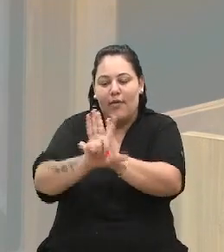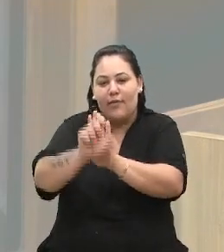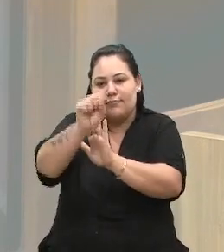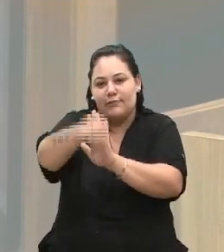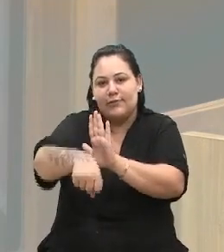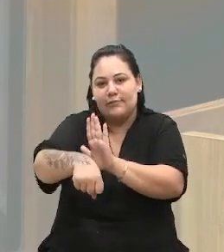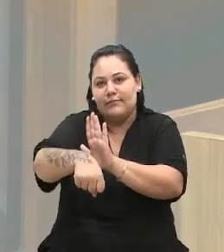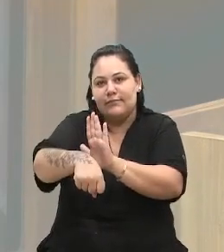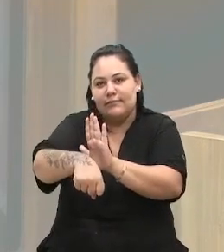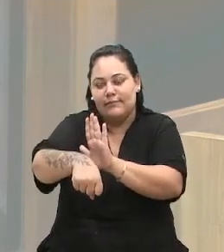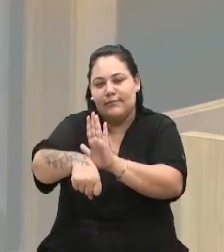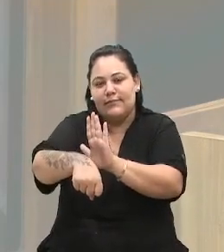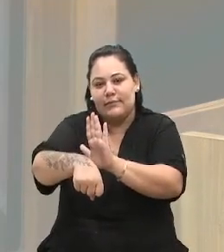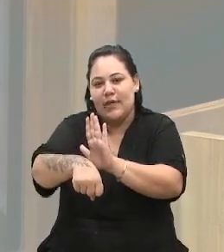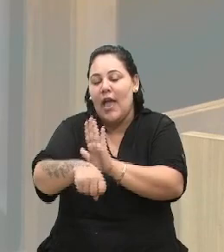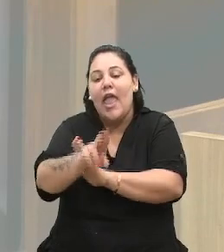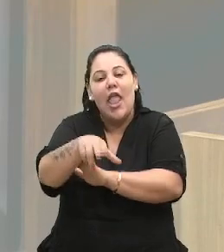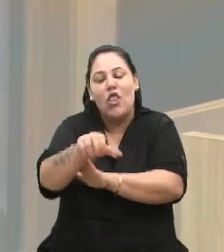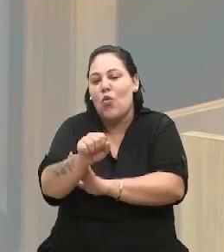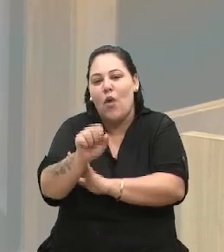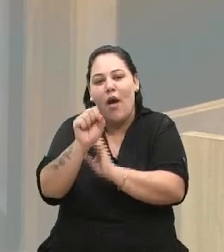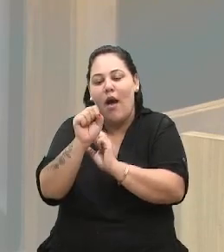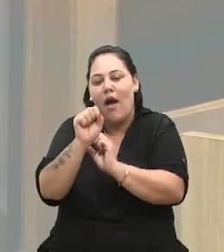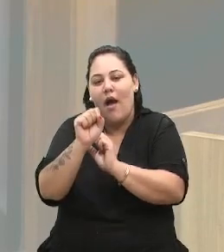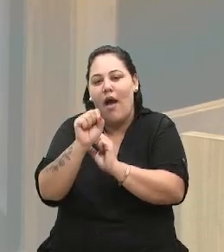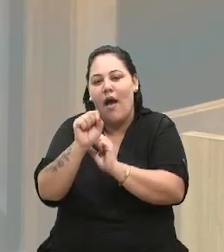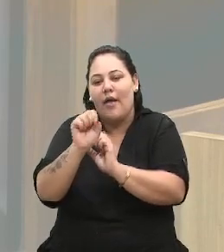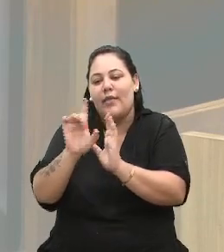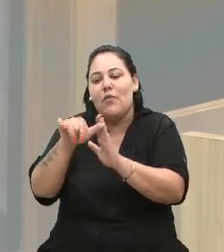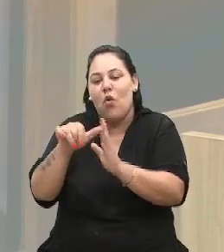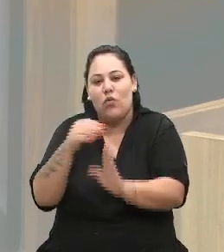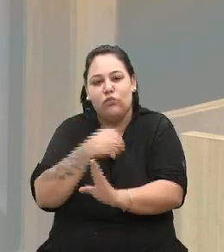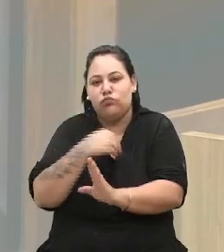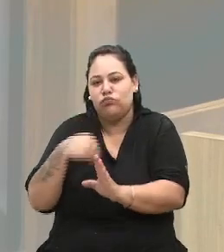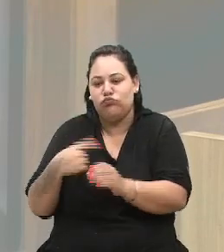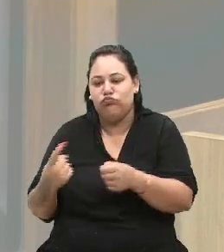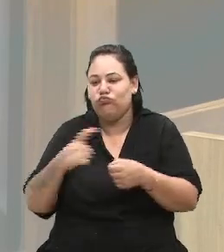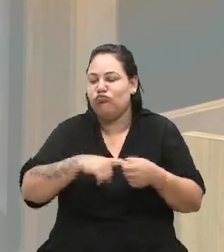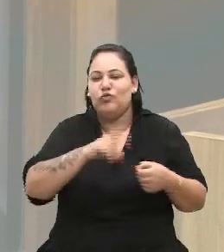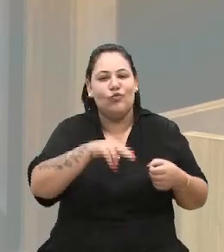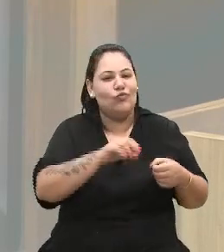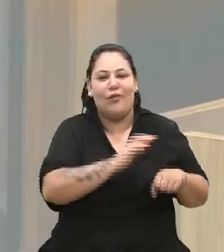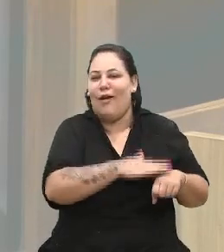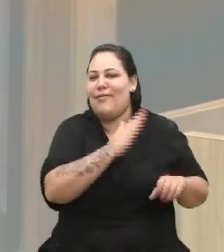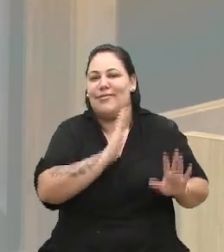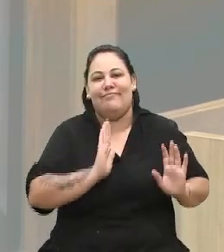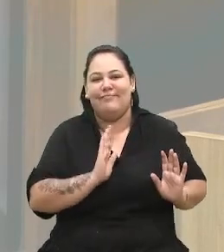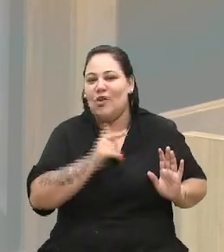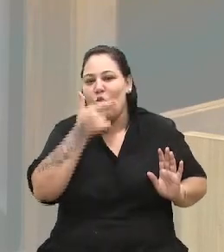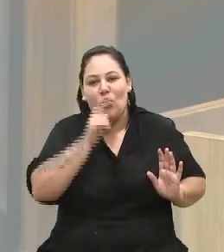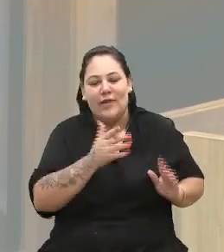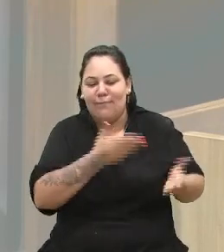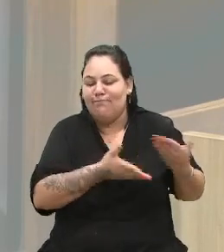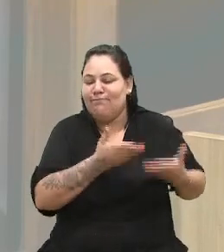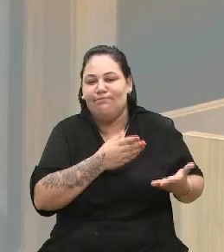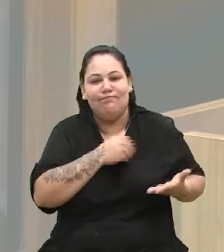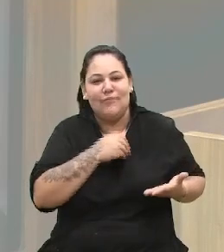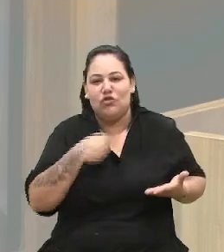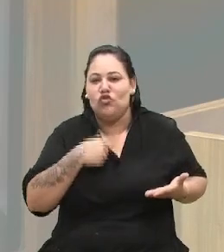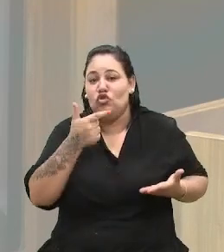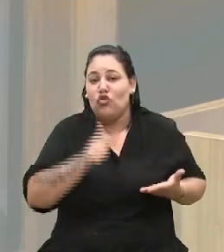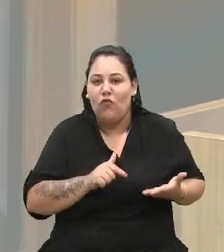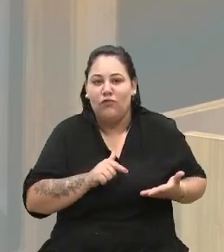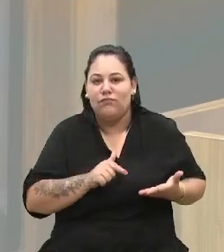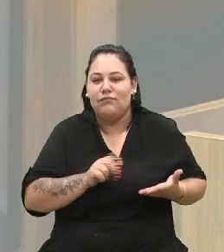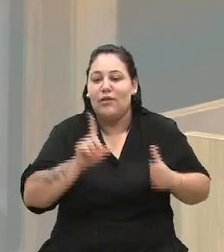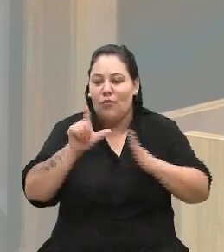Sem sensacionalismo, sem querer questões muito midiáticas, mas sim para punir com os rigores